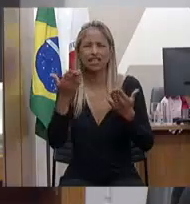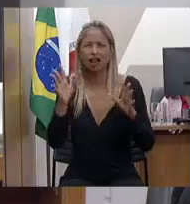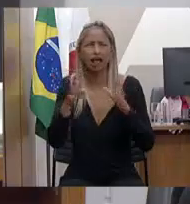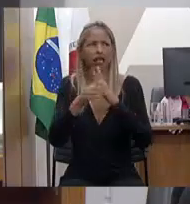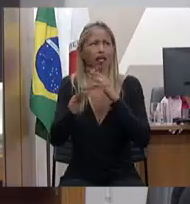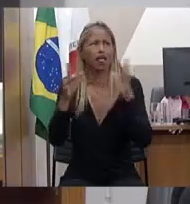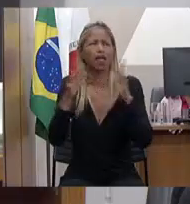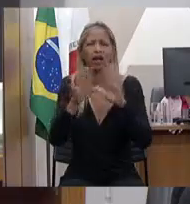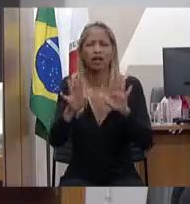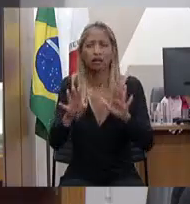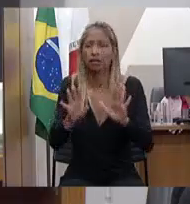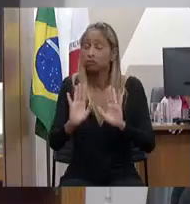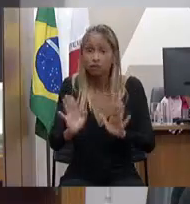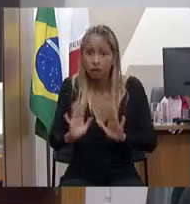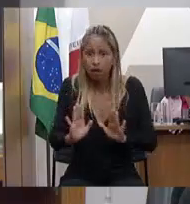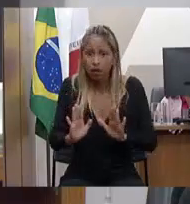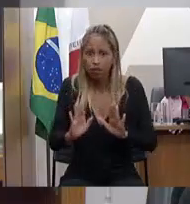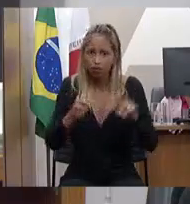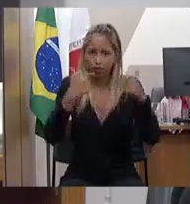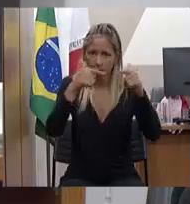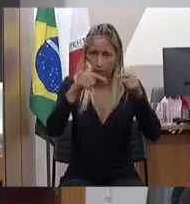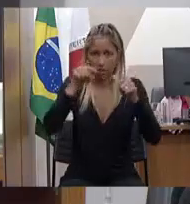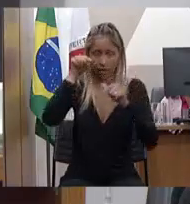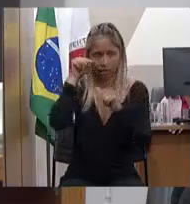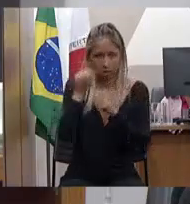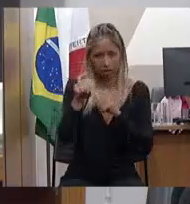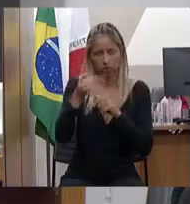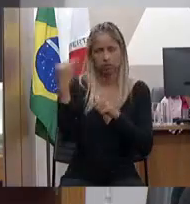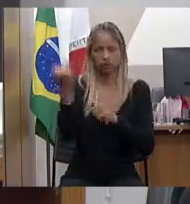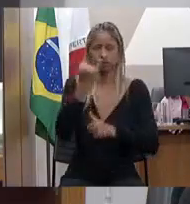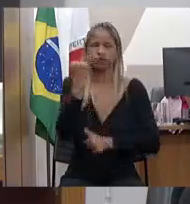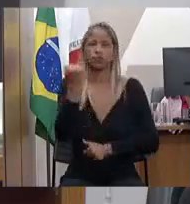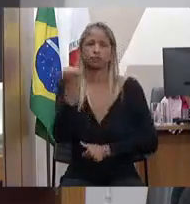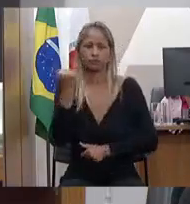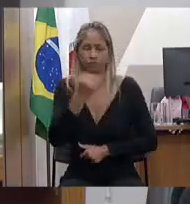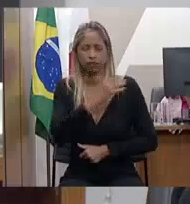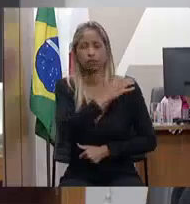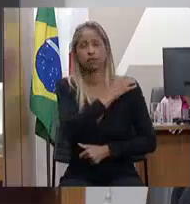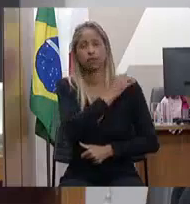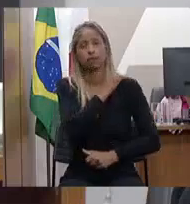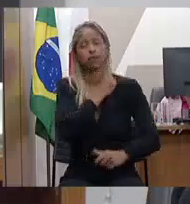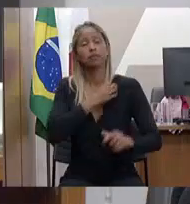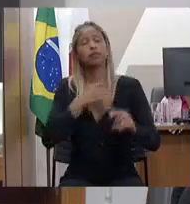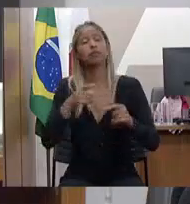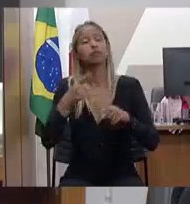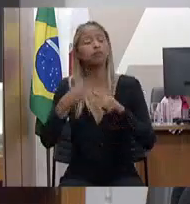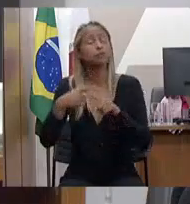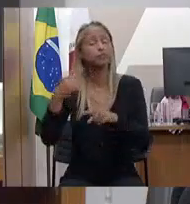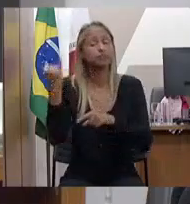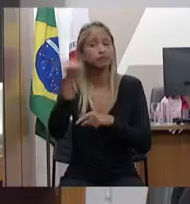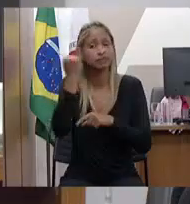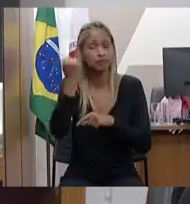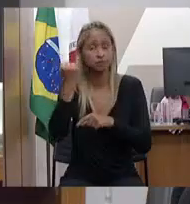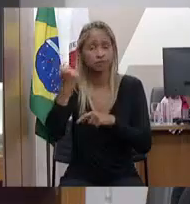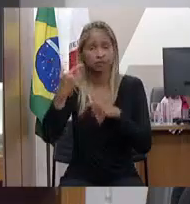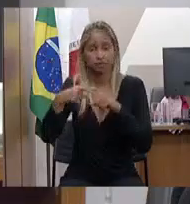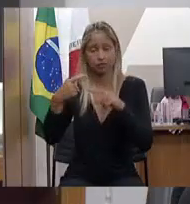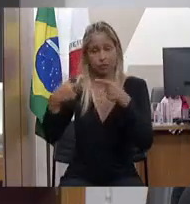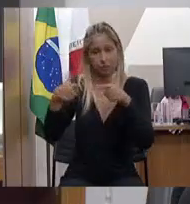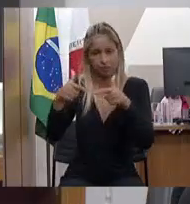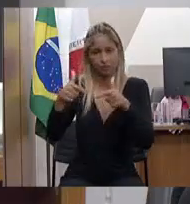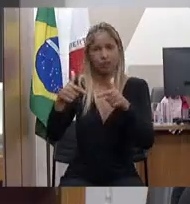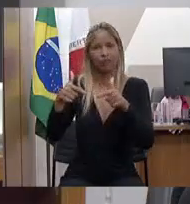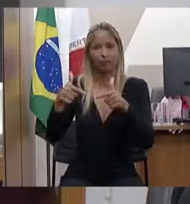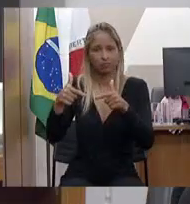nebuloso então trabalhar com essa questão ela é importante por que que é importante porque trabalho trabalho